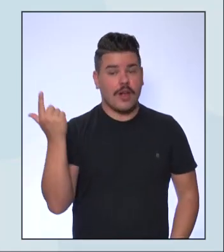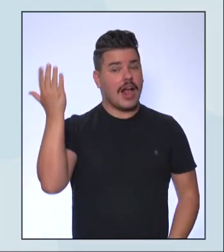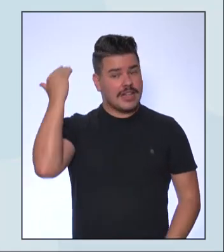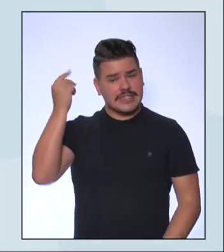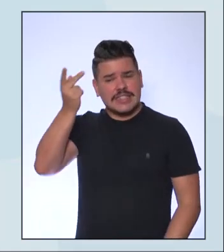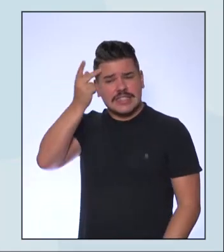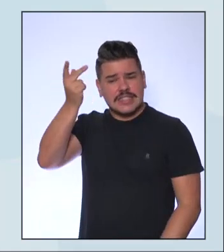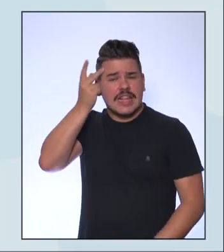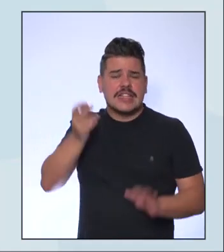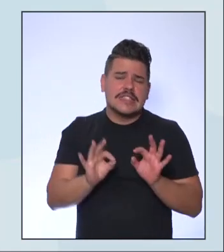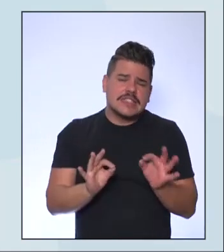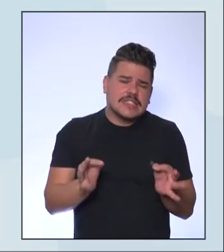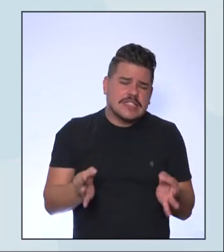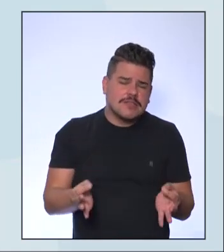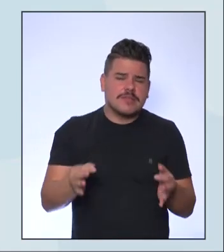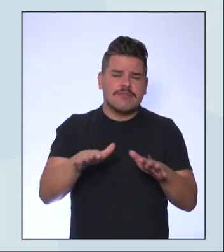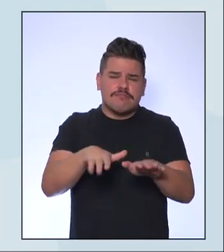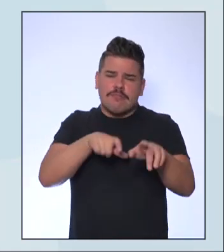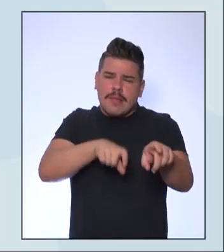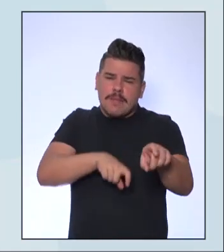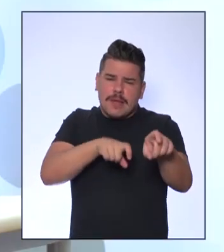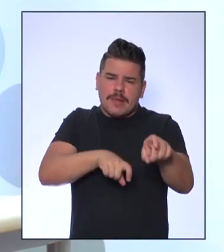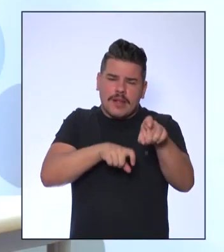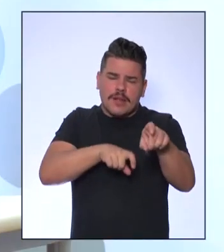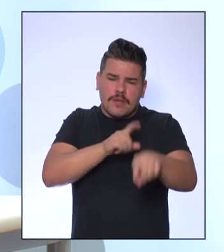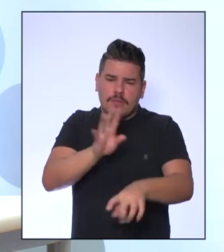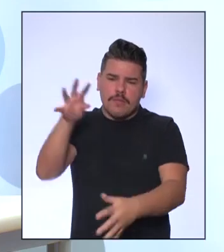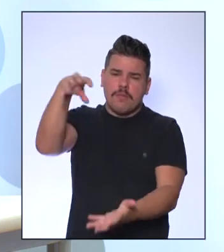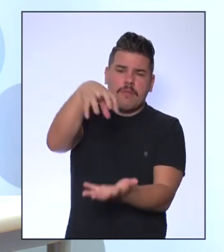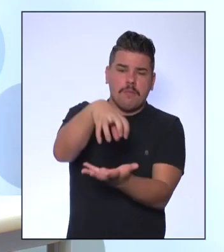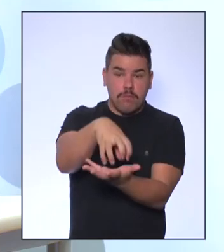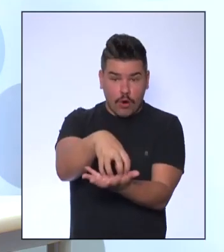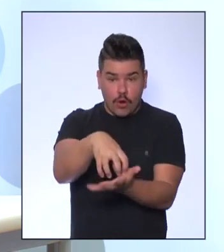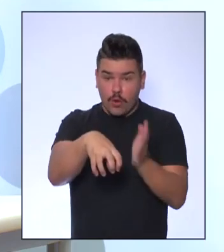cidade com polo de grandes